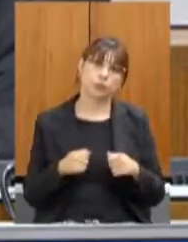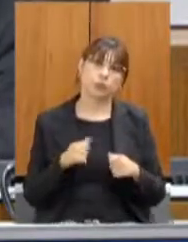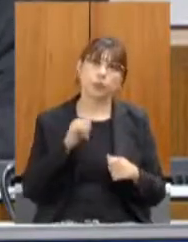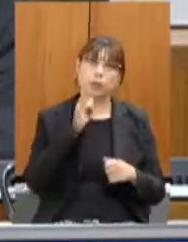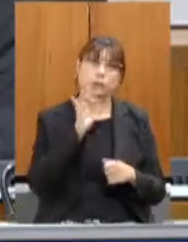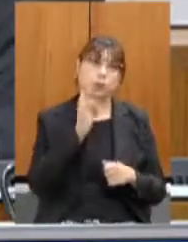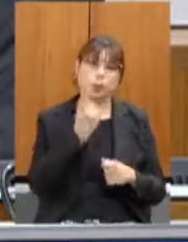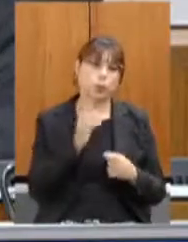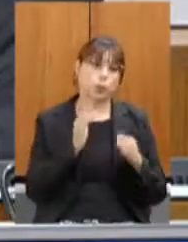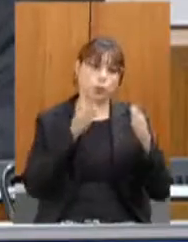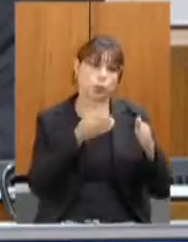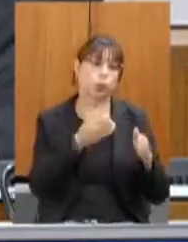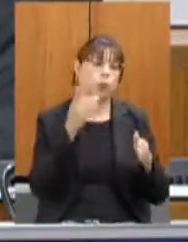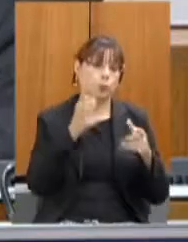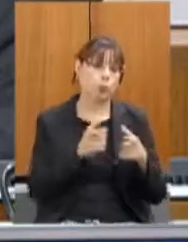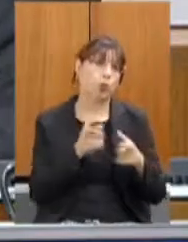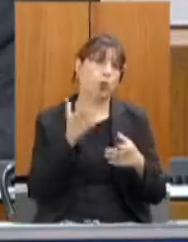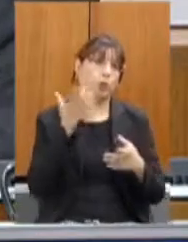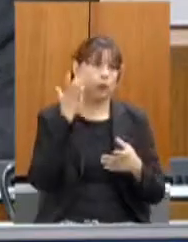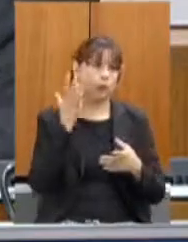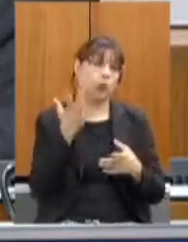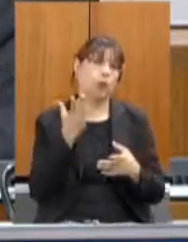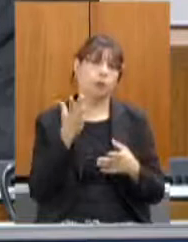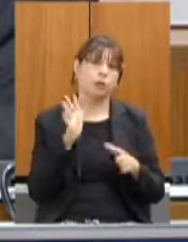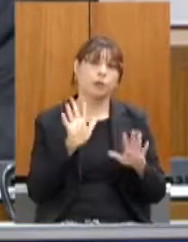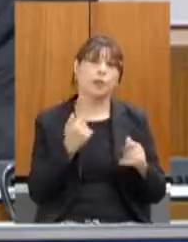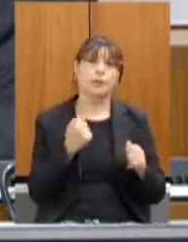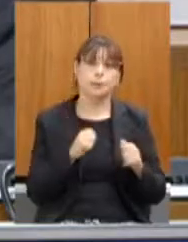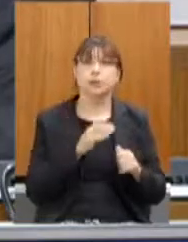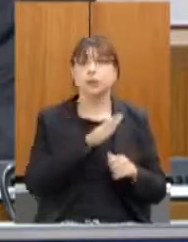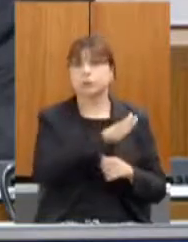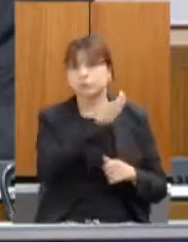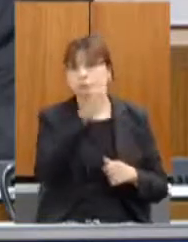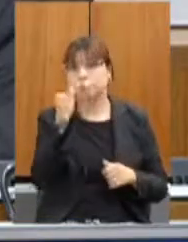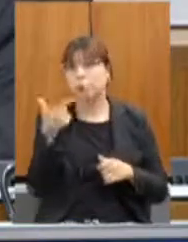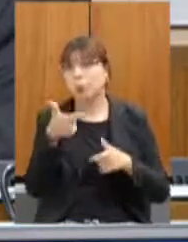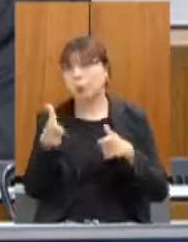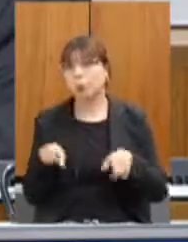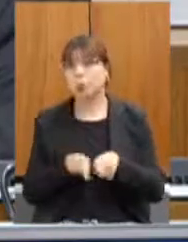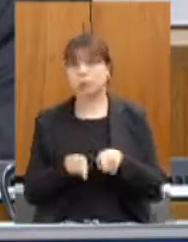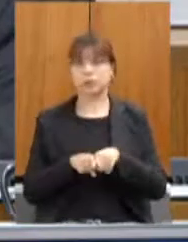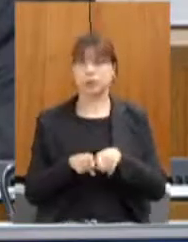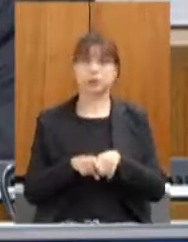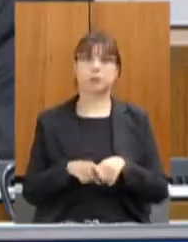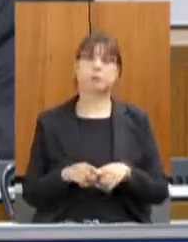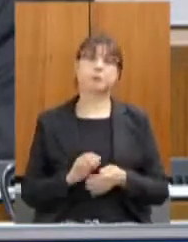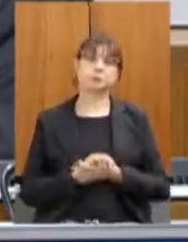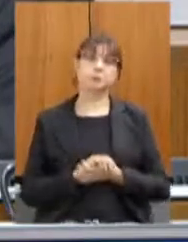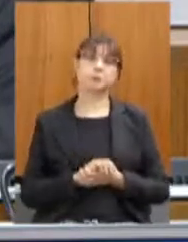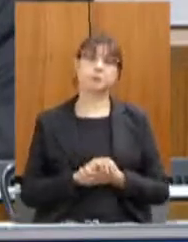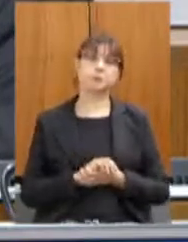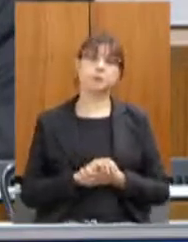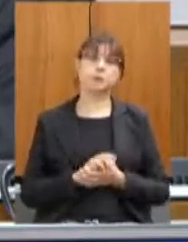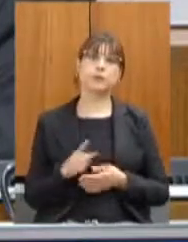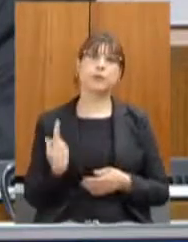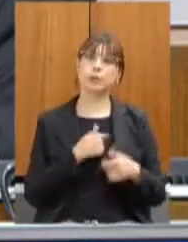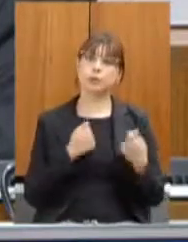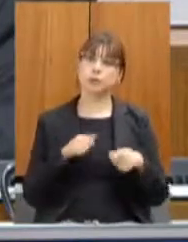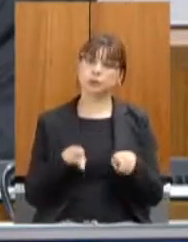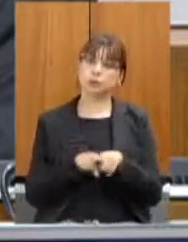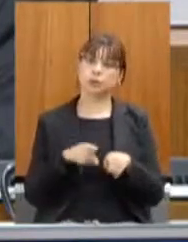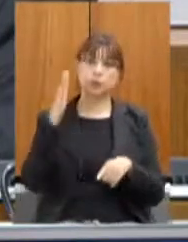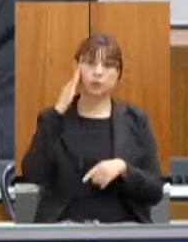fosse tudo para um único lugar faz facilitaria a gente fazer né mas e outra coisa que nós precisamos ver